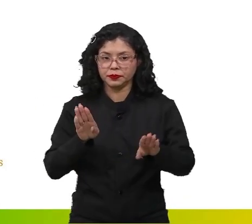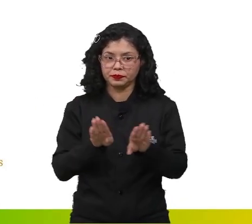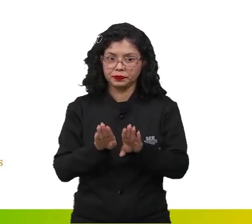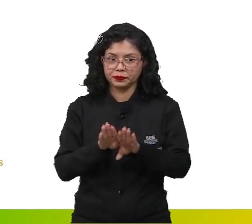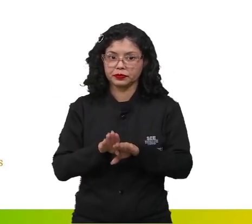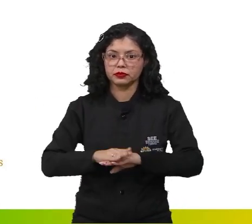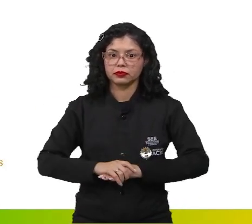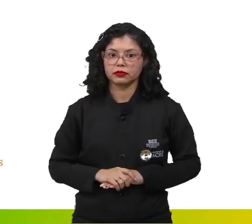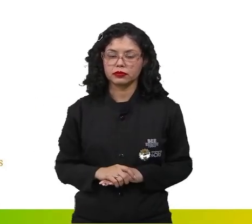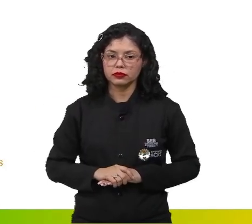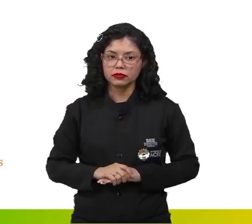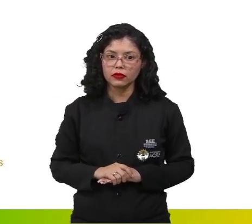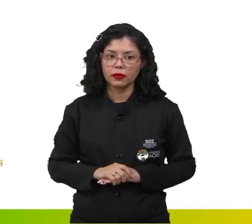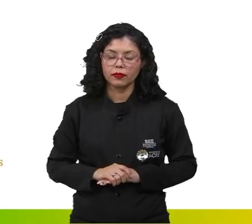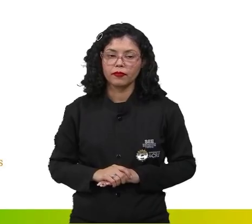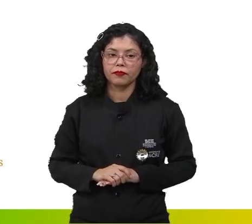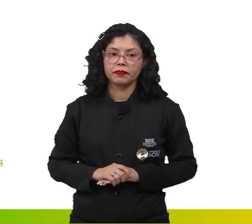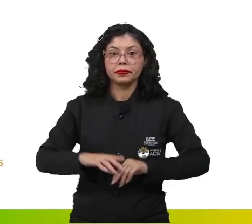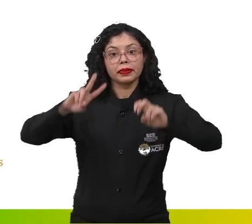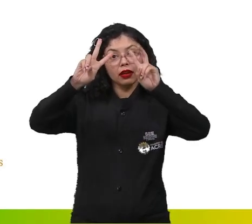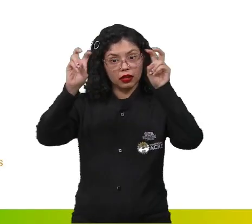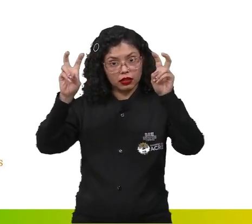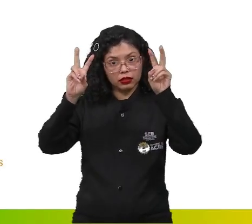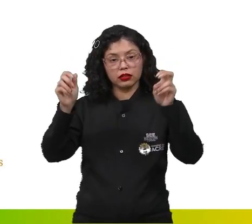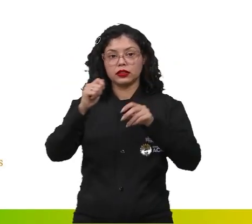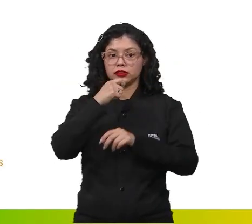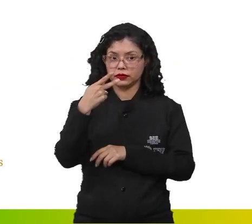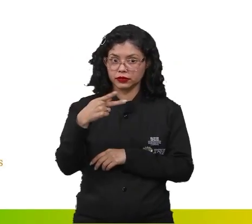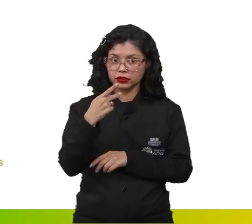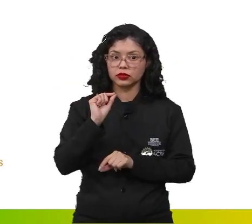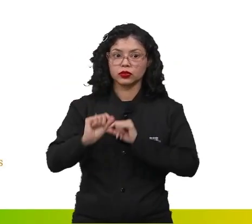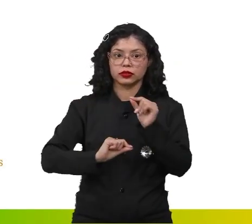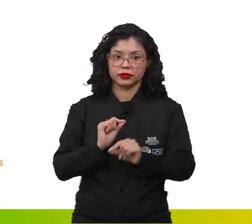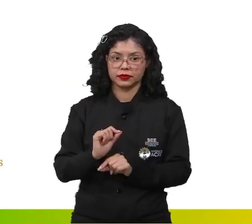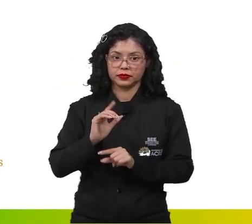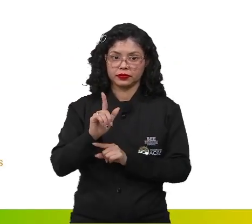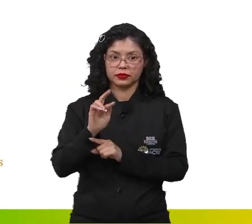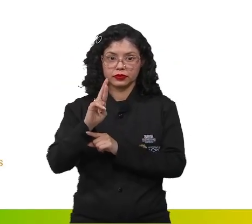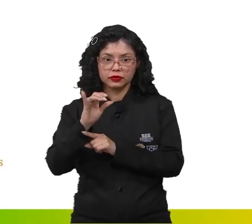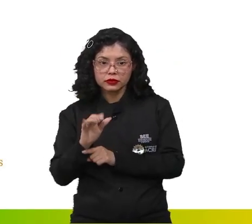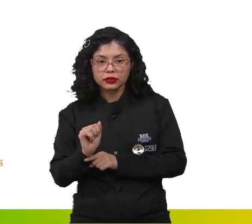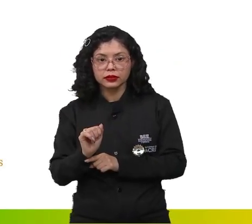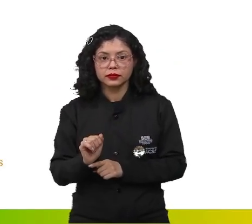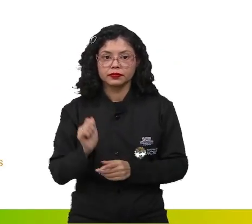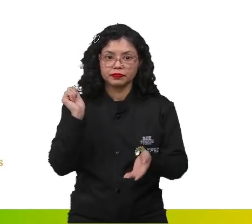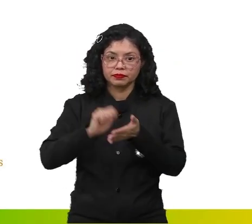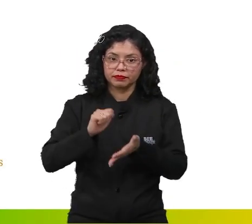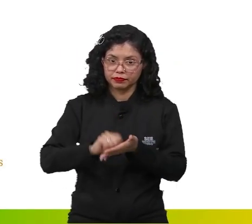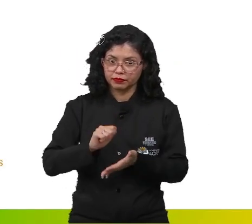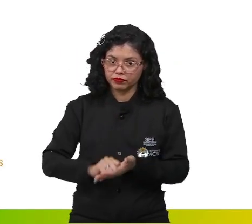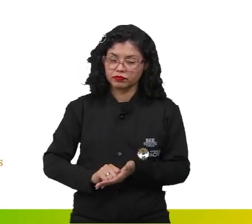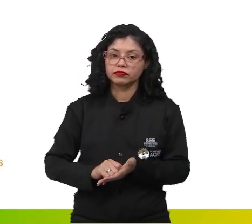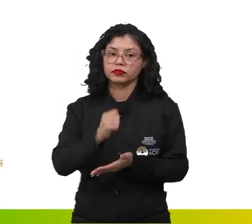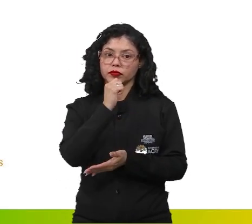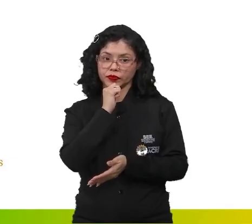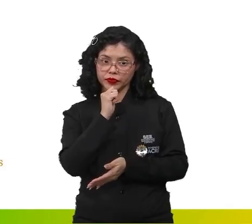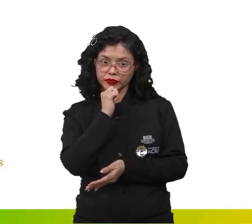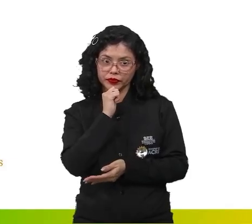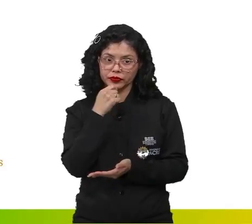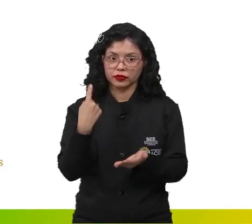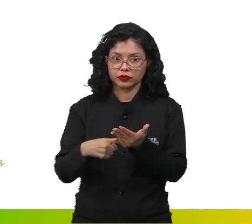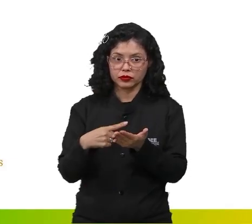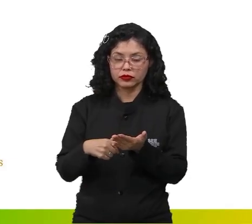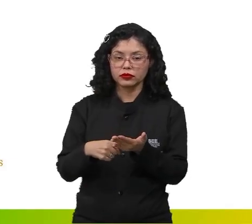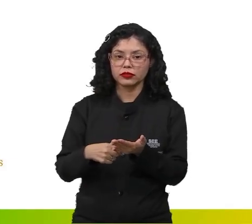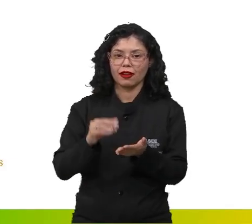Meio. Relatos como os de Oluwada Equiano descrevem as condições desumanas, o